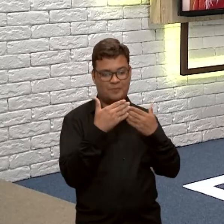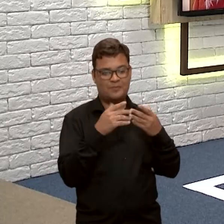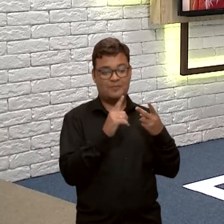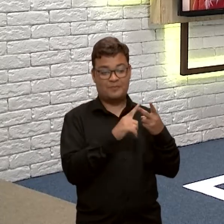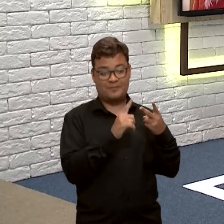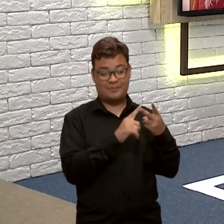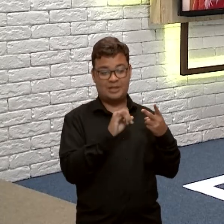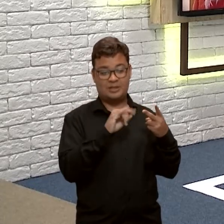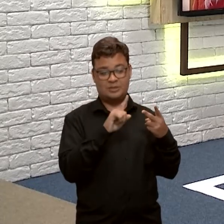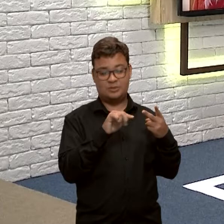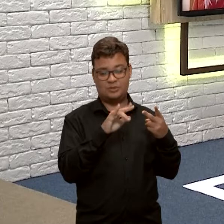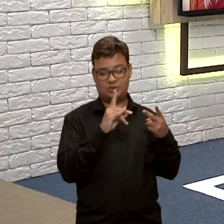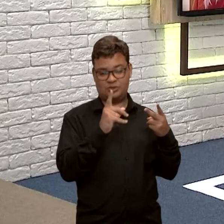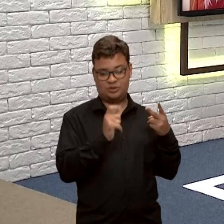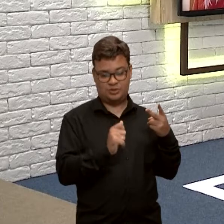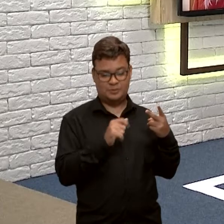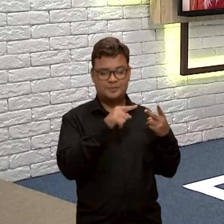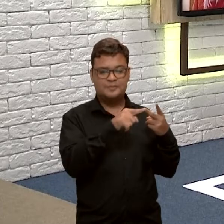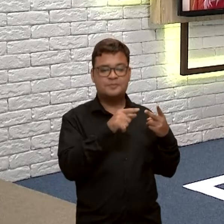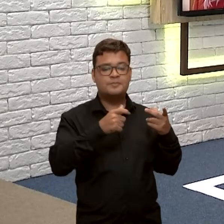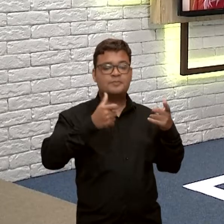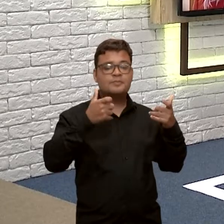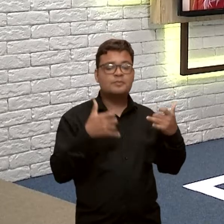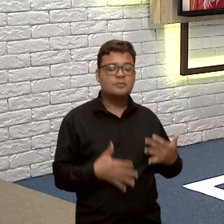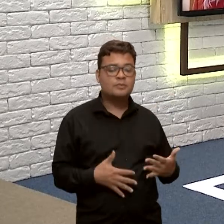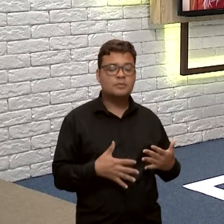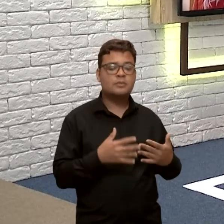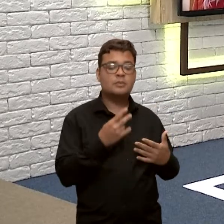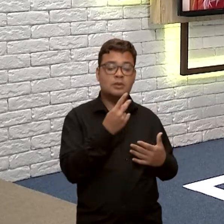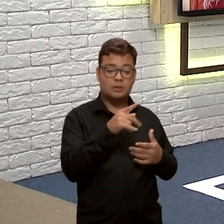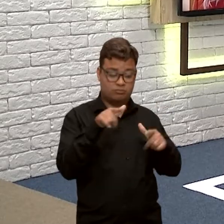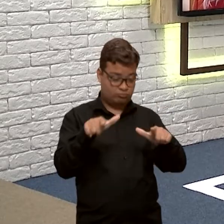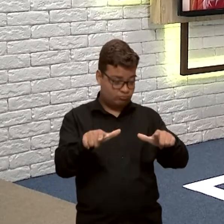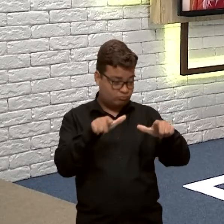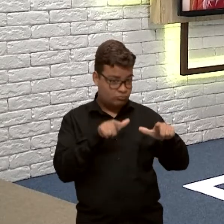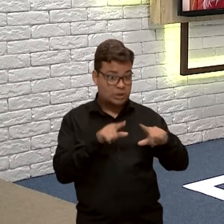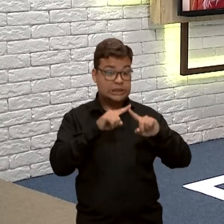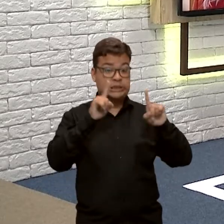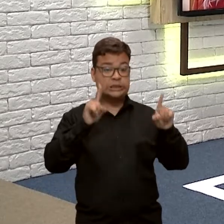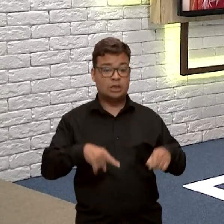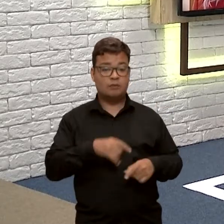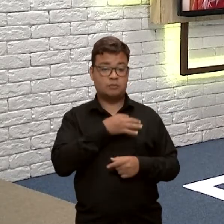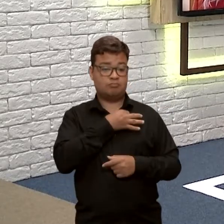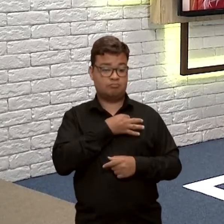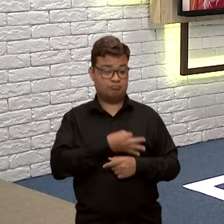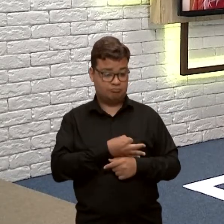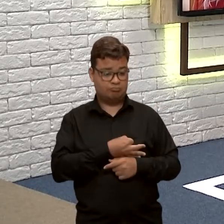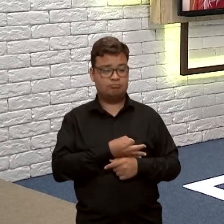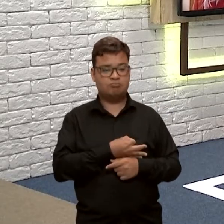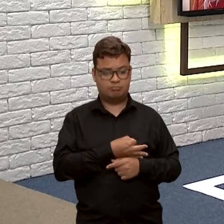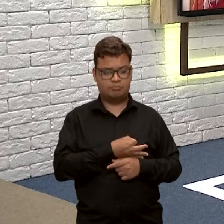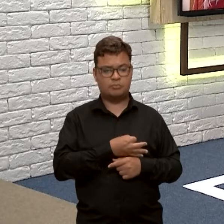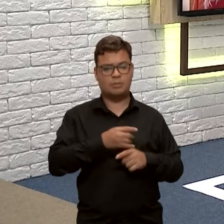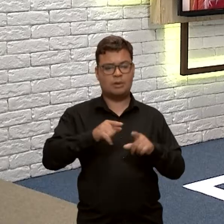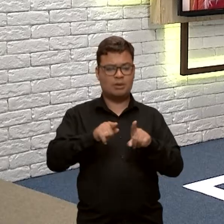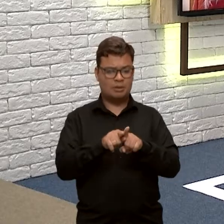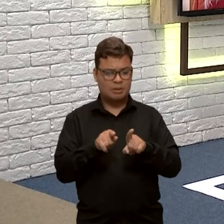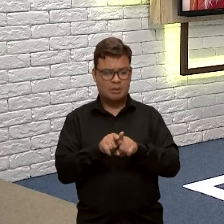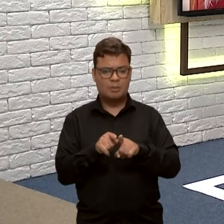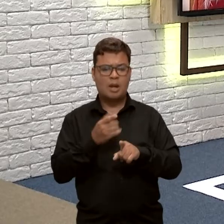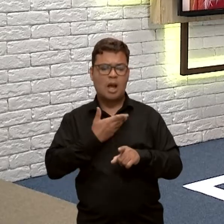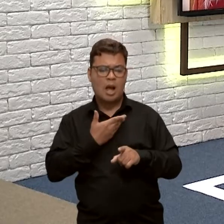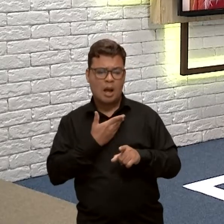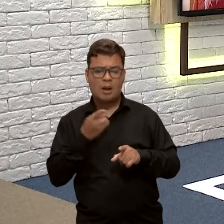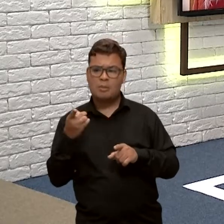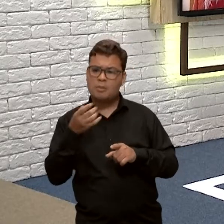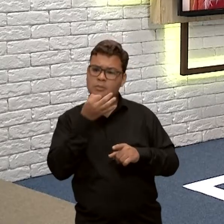Isildinha também. Isildinha, conta pra gente também do título de servidora emérita, também é definido por colegas,